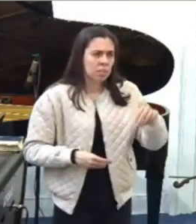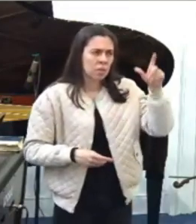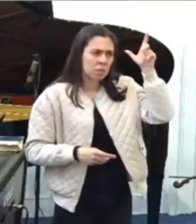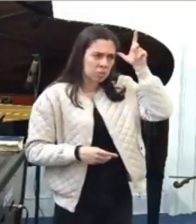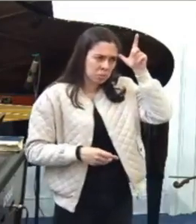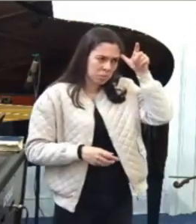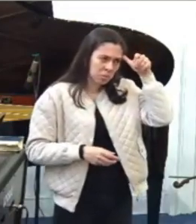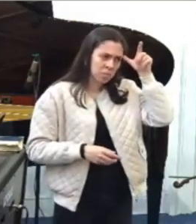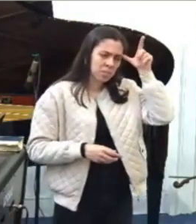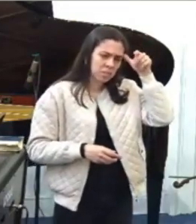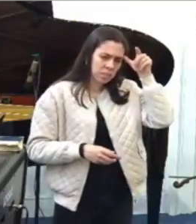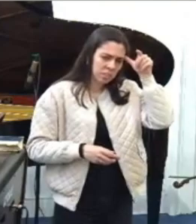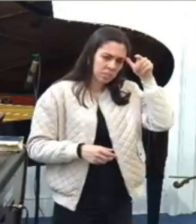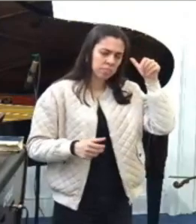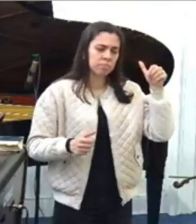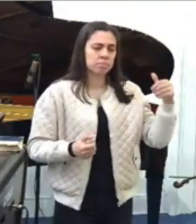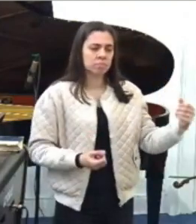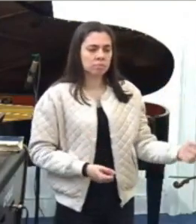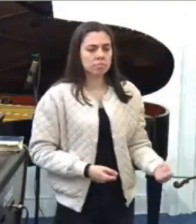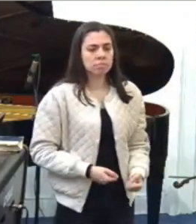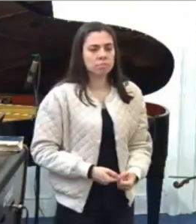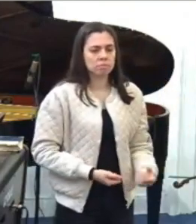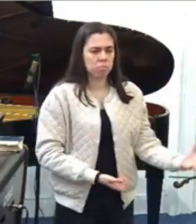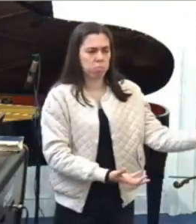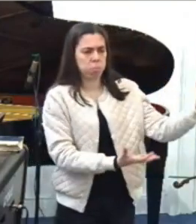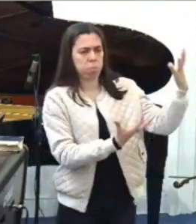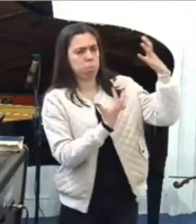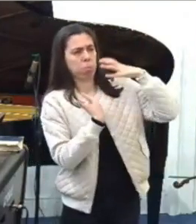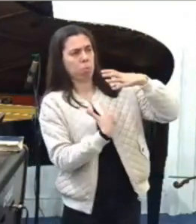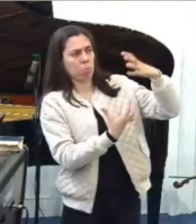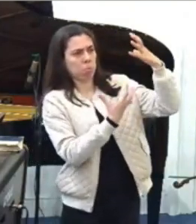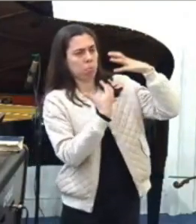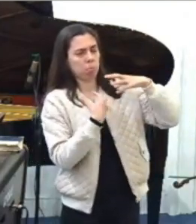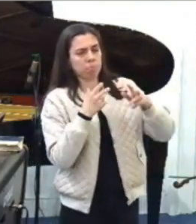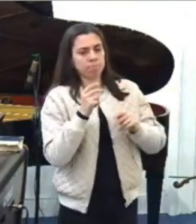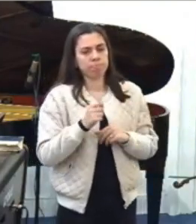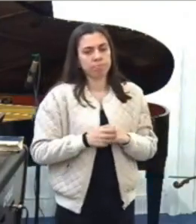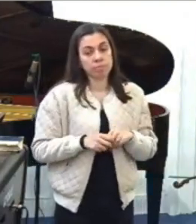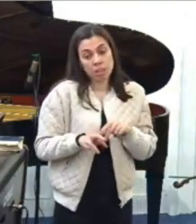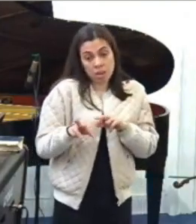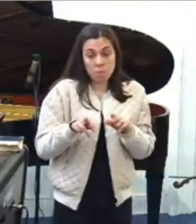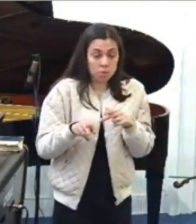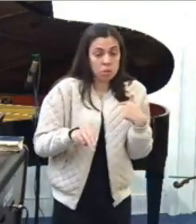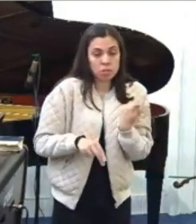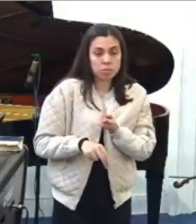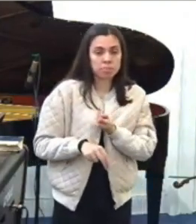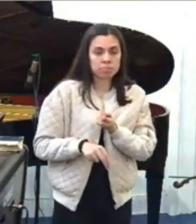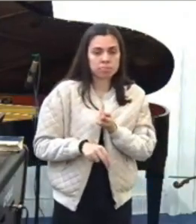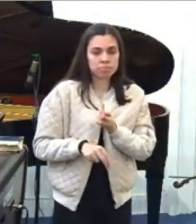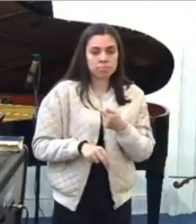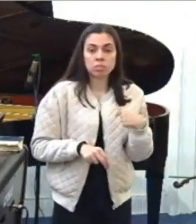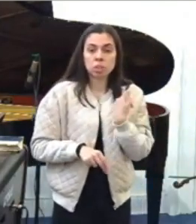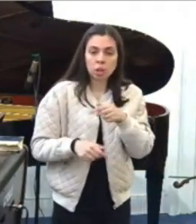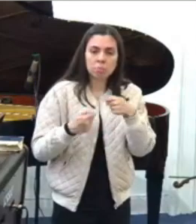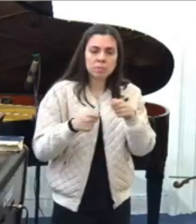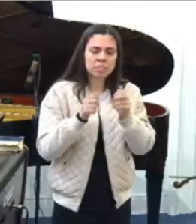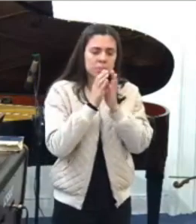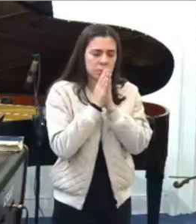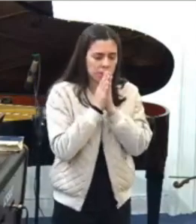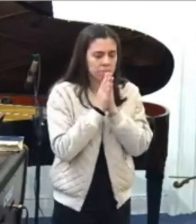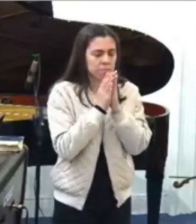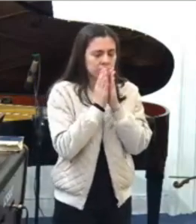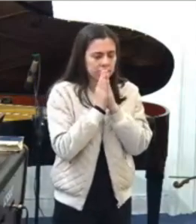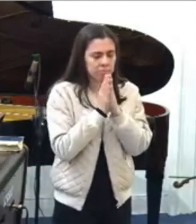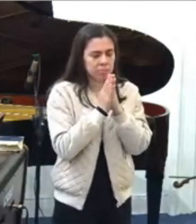despejada contra o povo de Deus. Eles devem estar em nossas orações. Eles devem estar como alvo